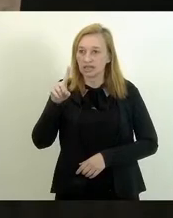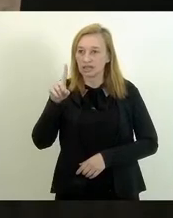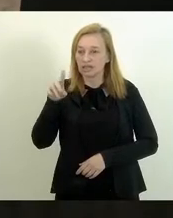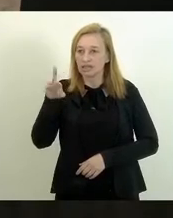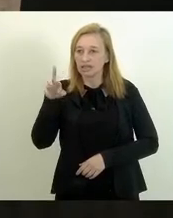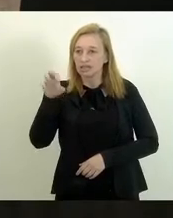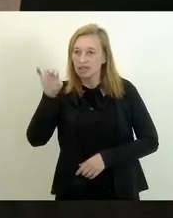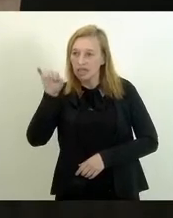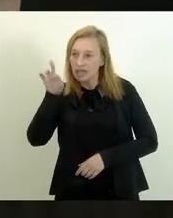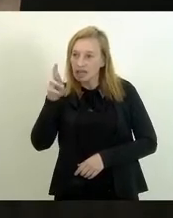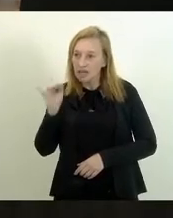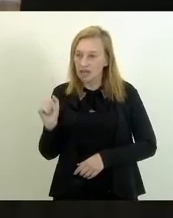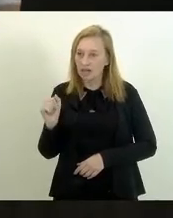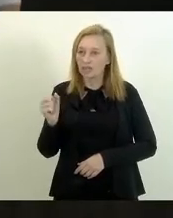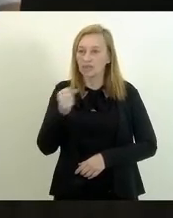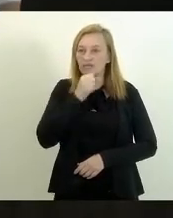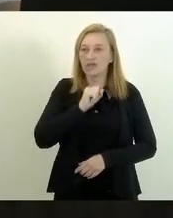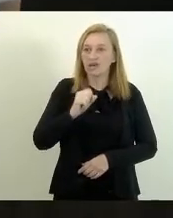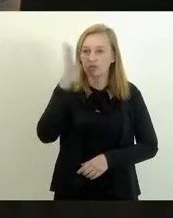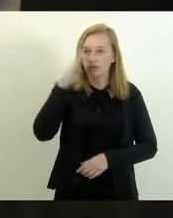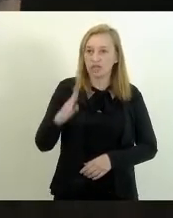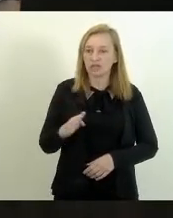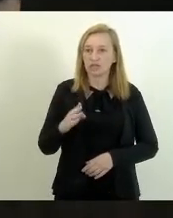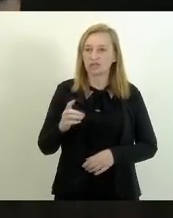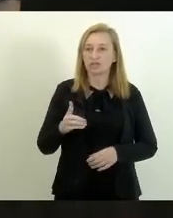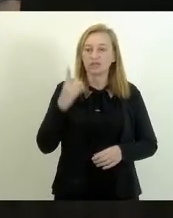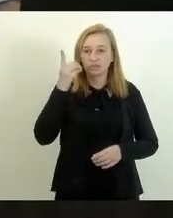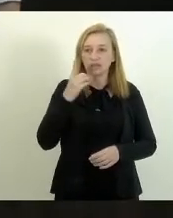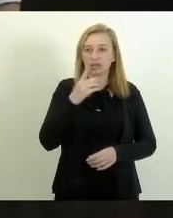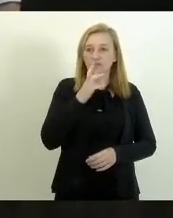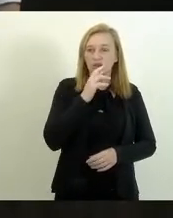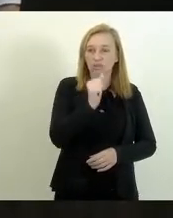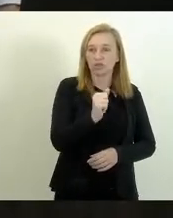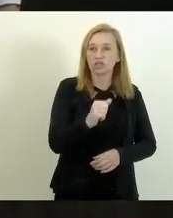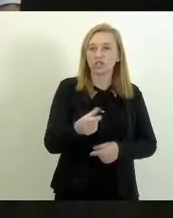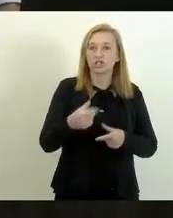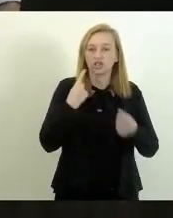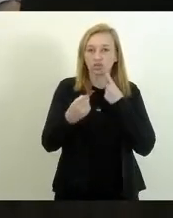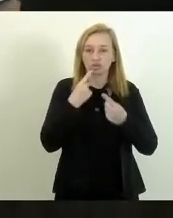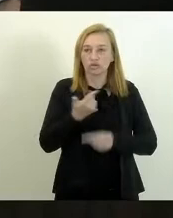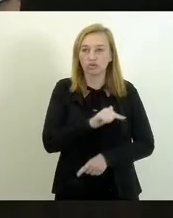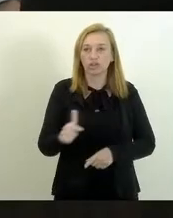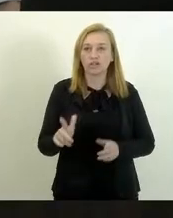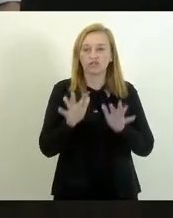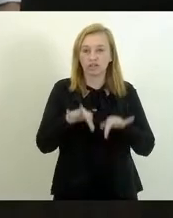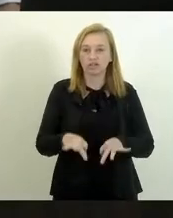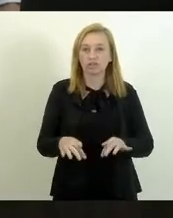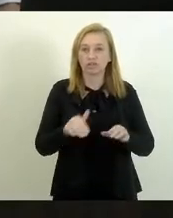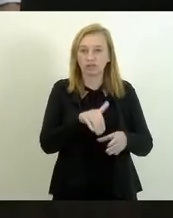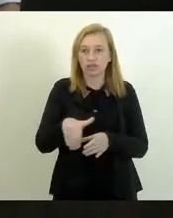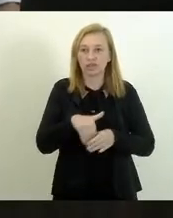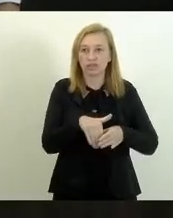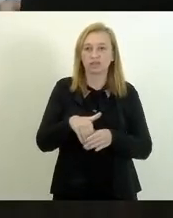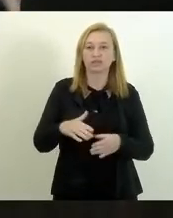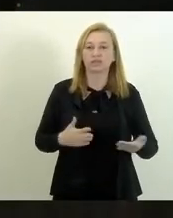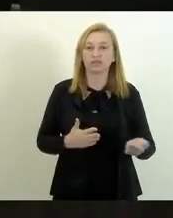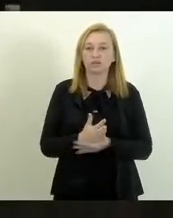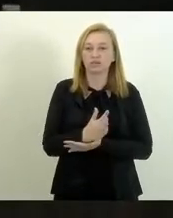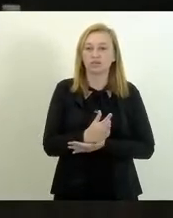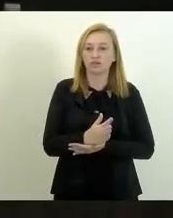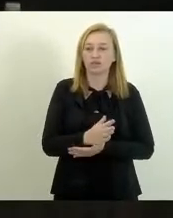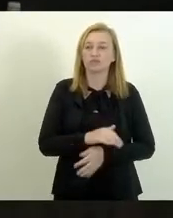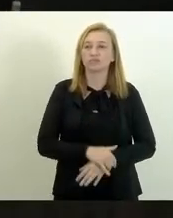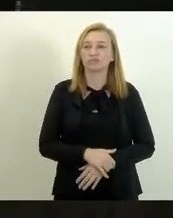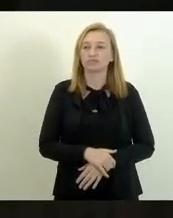Externas, favorável, relator deputado Rodrigo Amorim. Em discussão. Não havendo que queira discutir, encerra da discussão. Em votação, os senhores que aprovam, permaneçam como